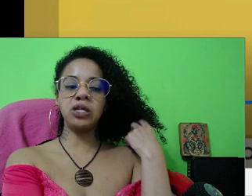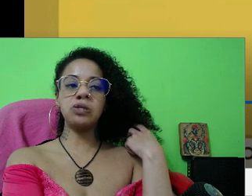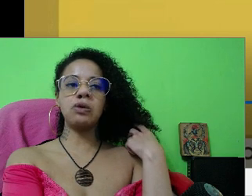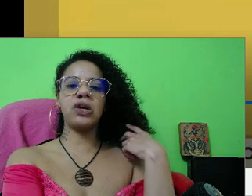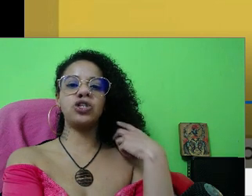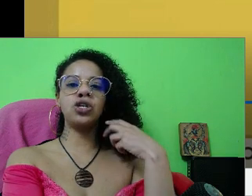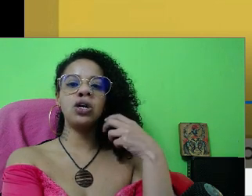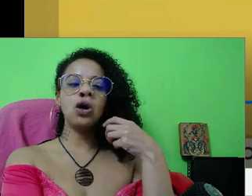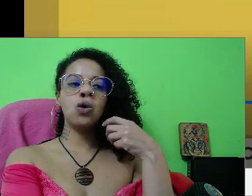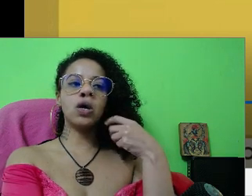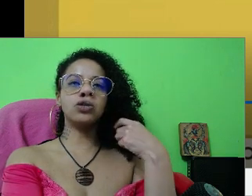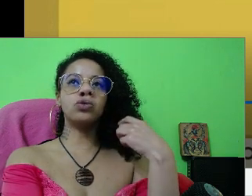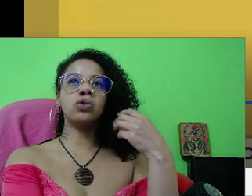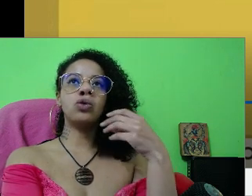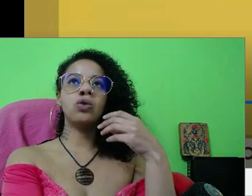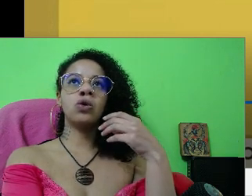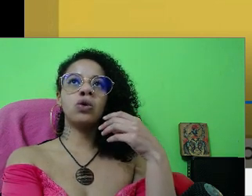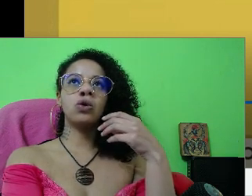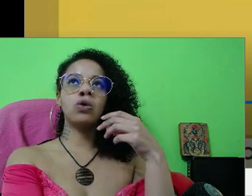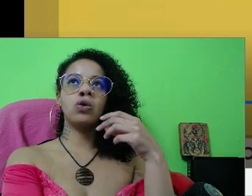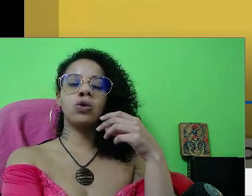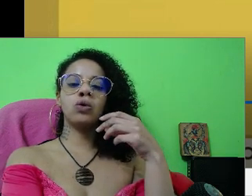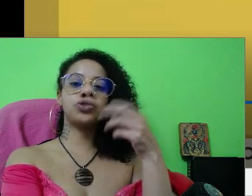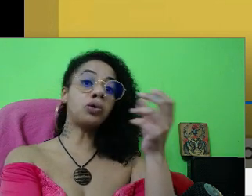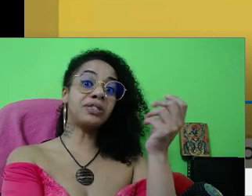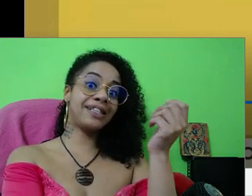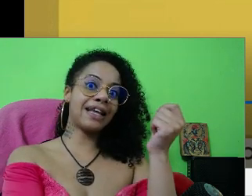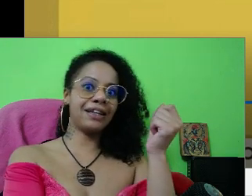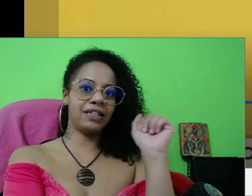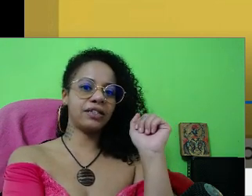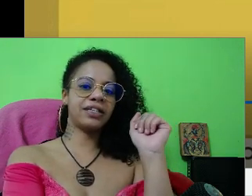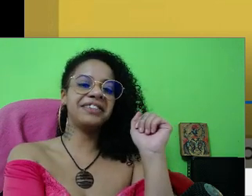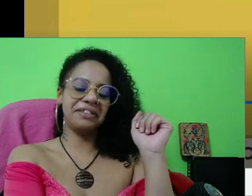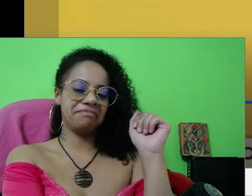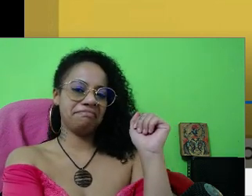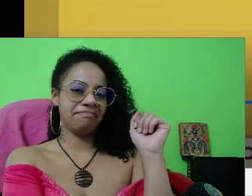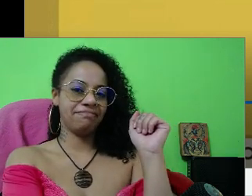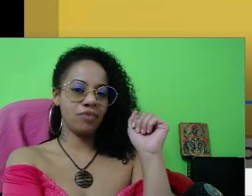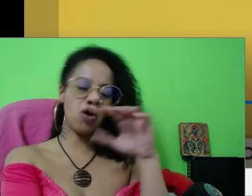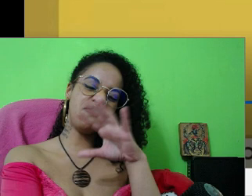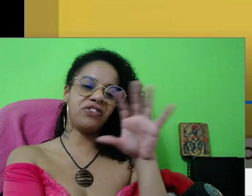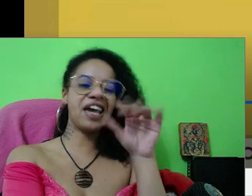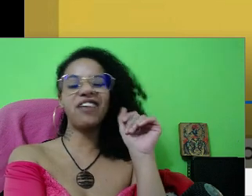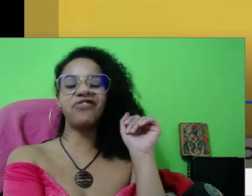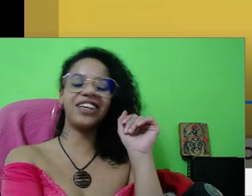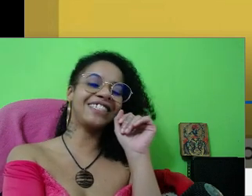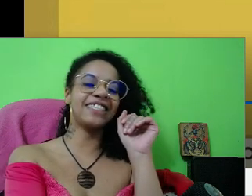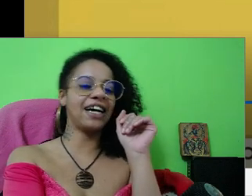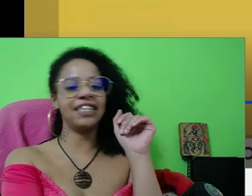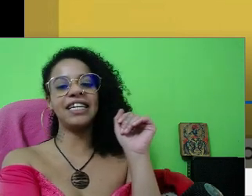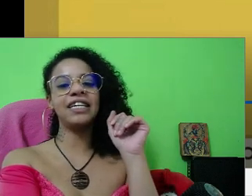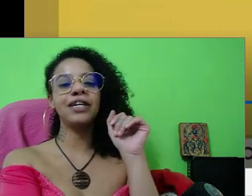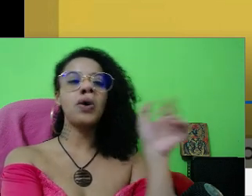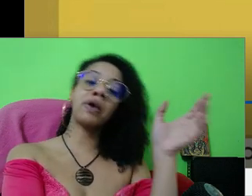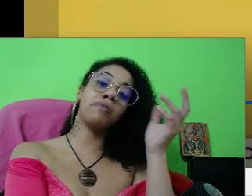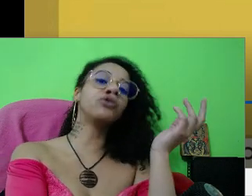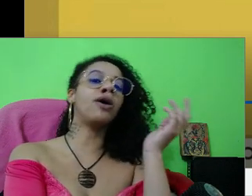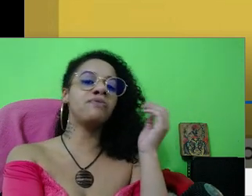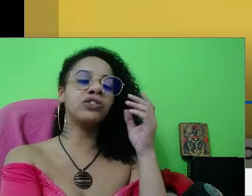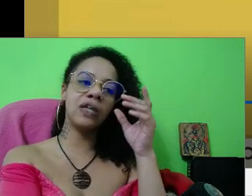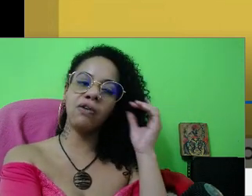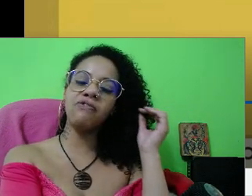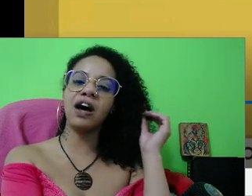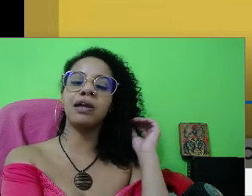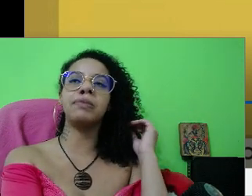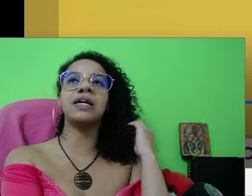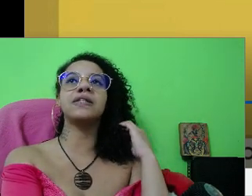Principalmente quando sou citada ou enfim referenciada né porque